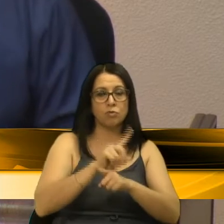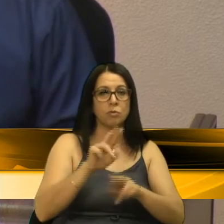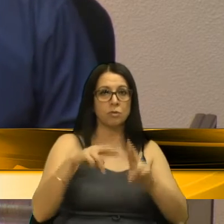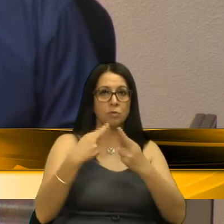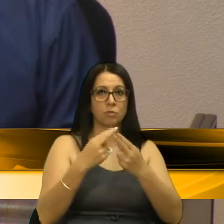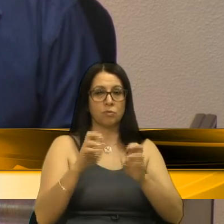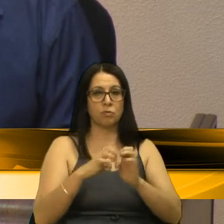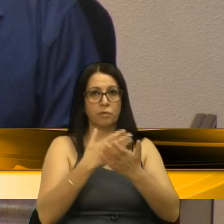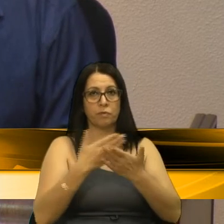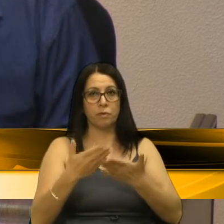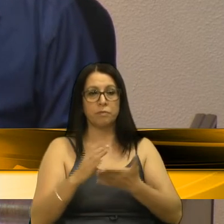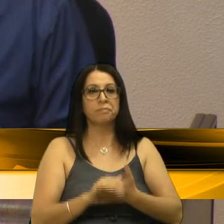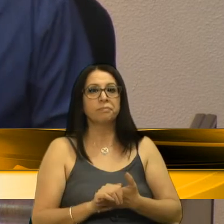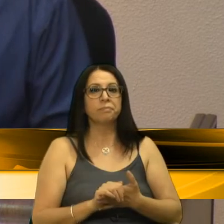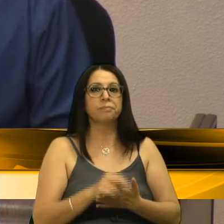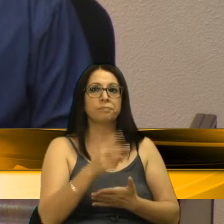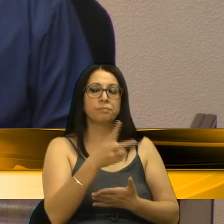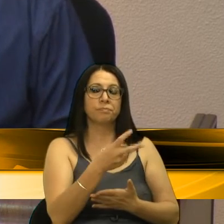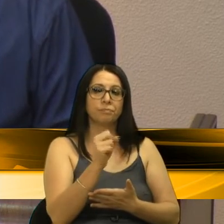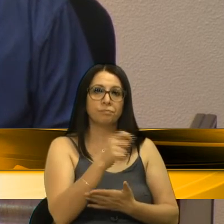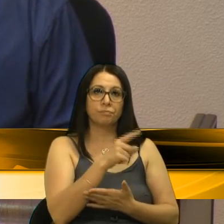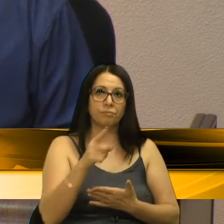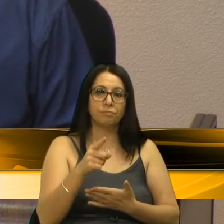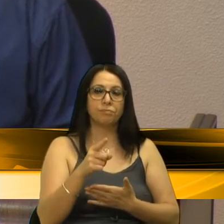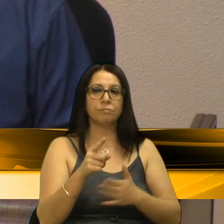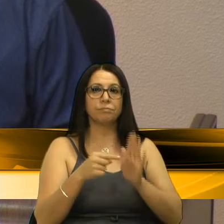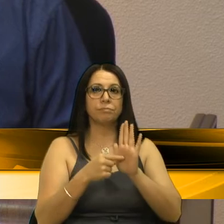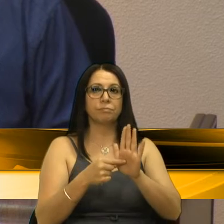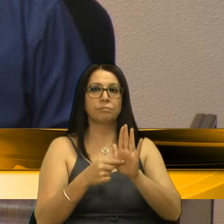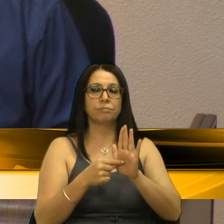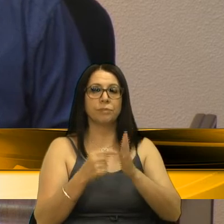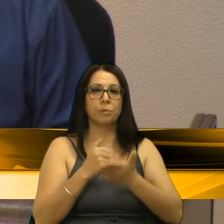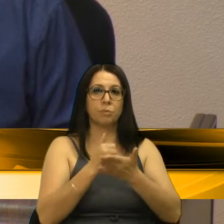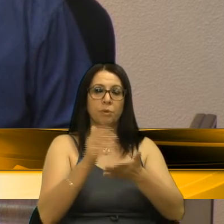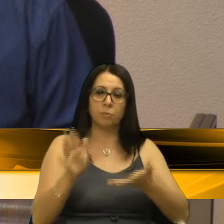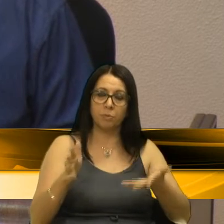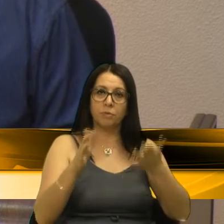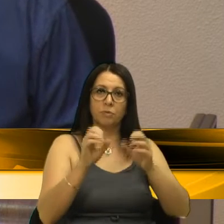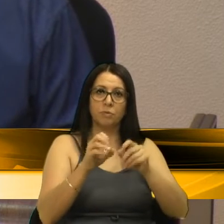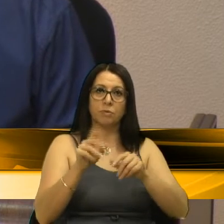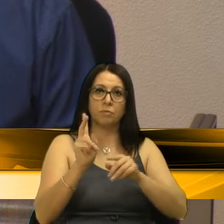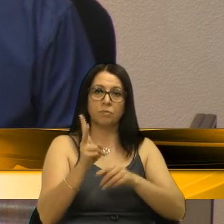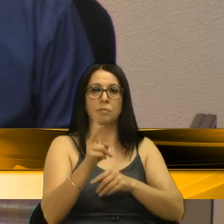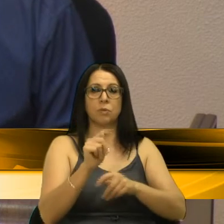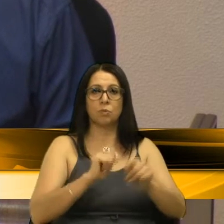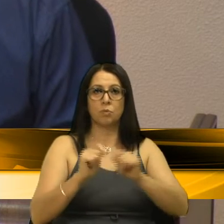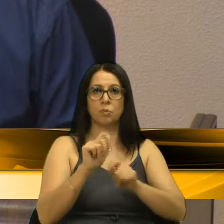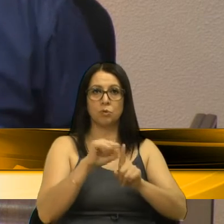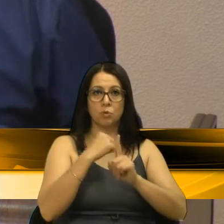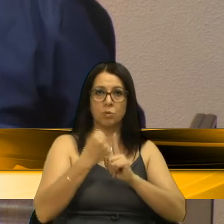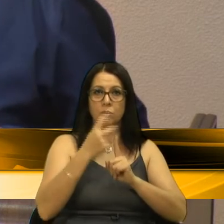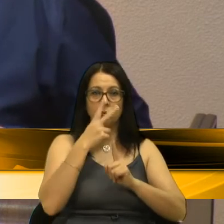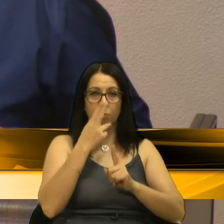eventos. 28, deliberar, elaborar, apoiar e promover a educação permanente para o controle social de acordo com as diretrizes e